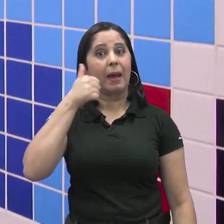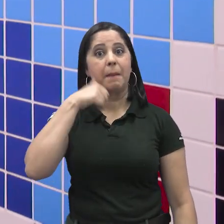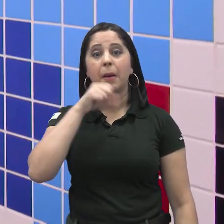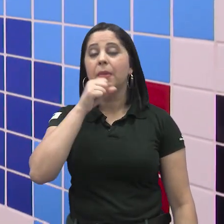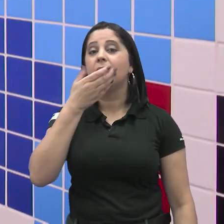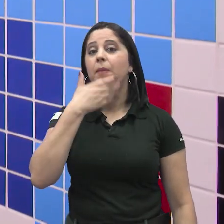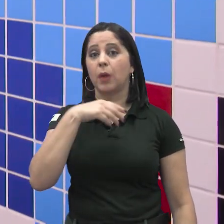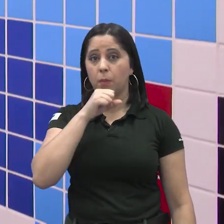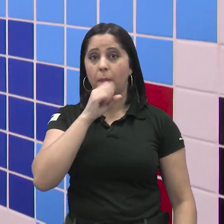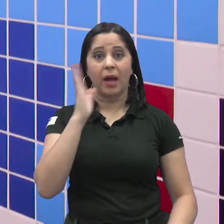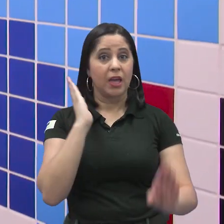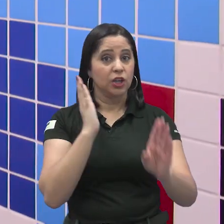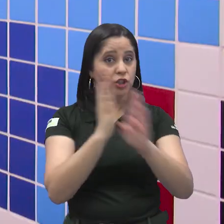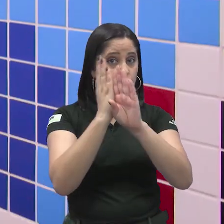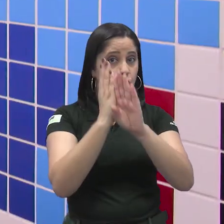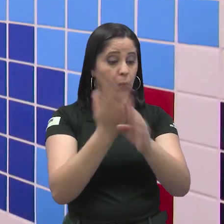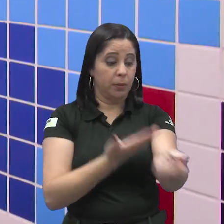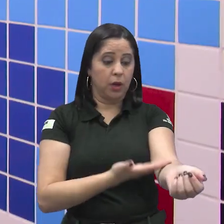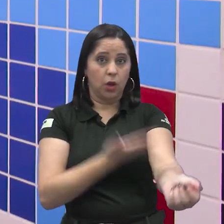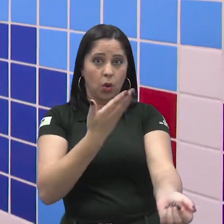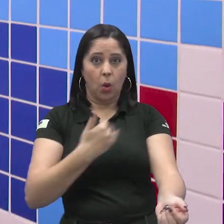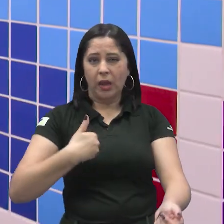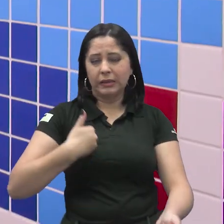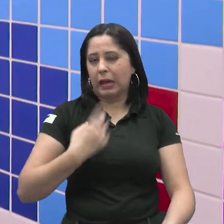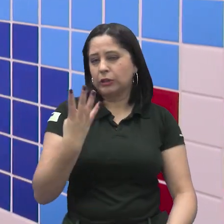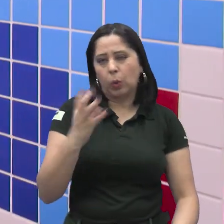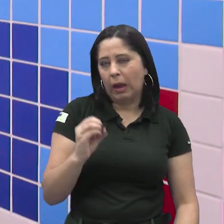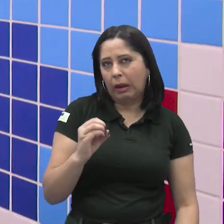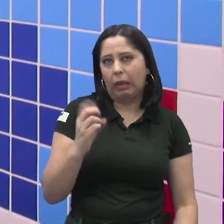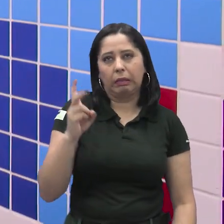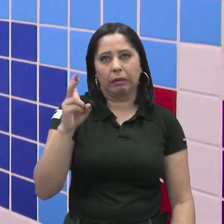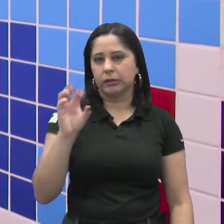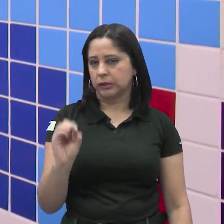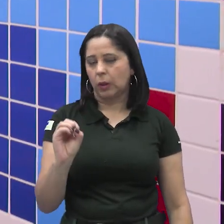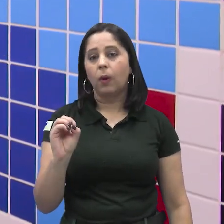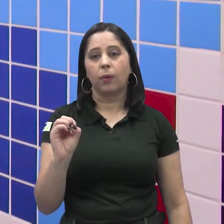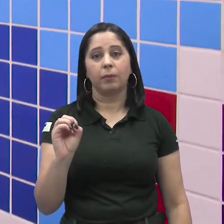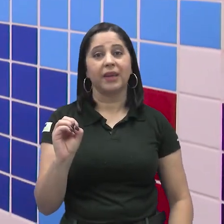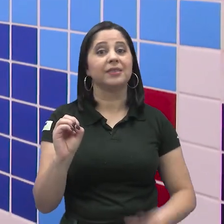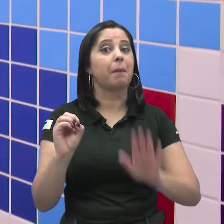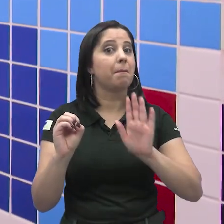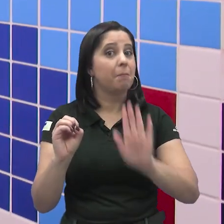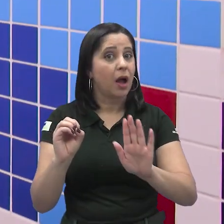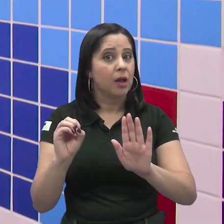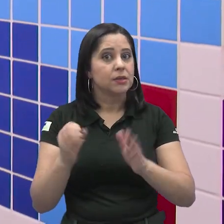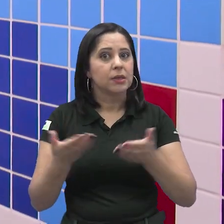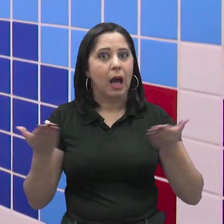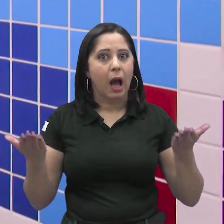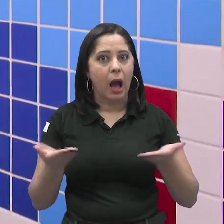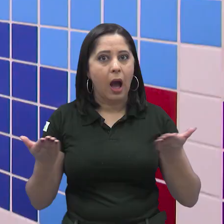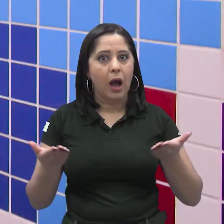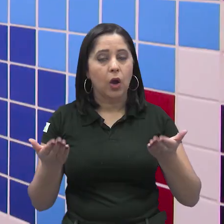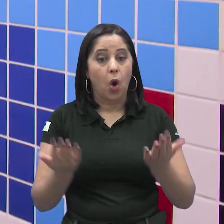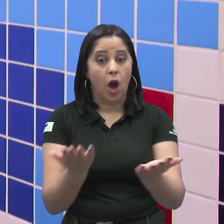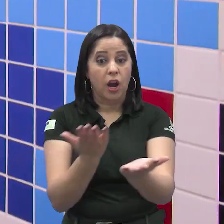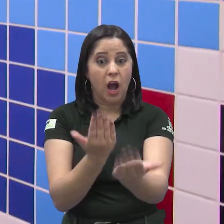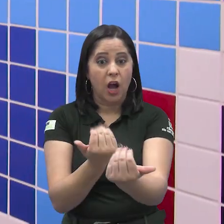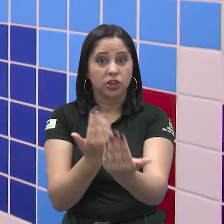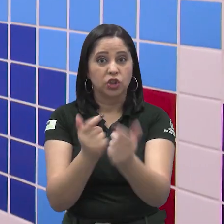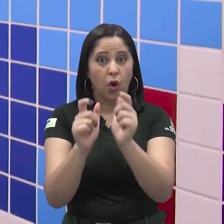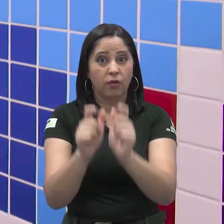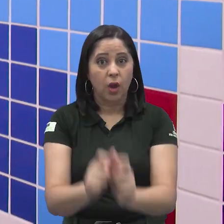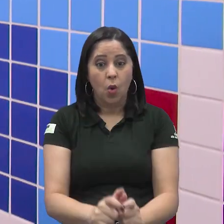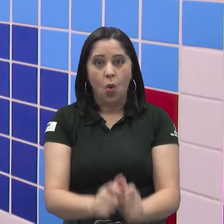disso. Eles descobriram aí a pressão alta por volta dos 40, 50 anos. mas cada vez mais jovens